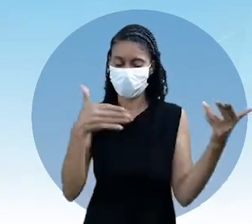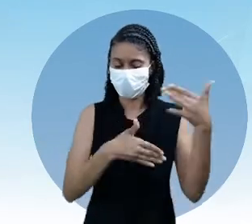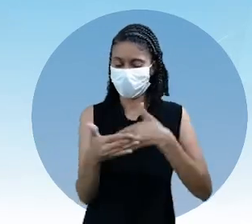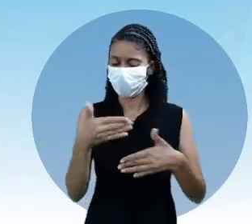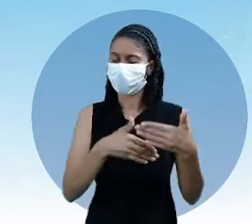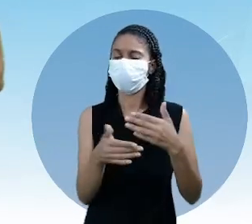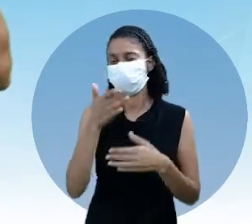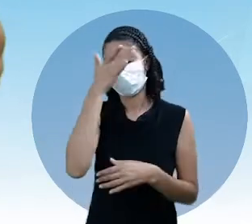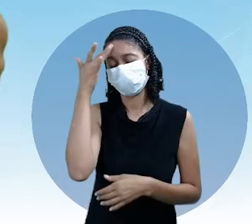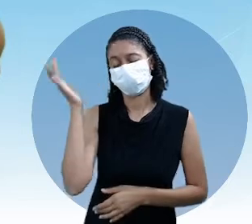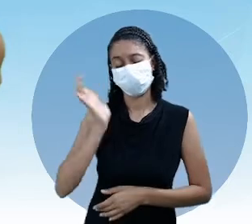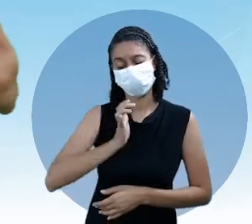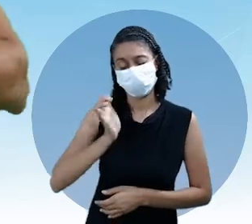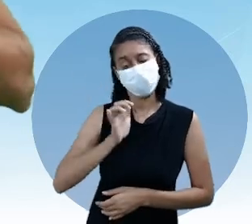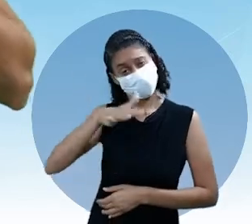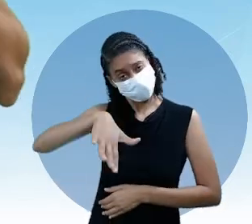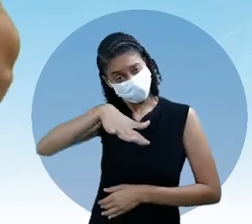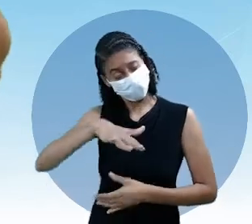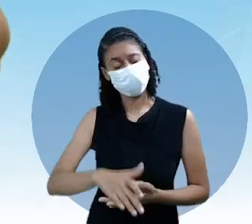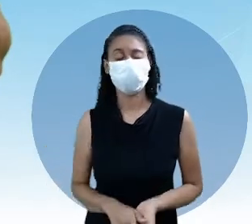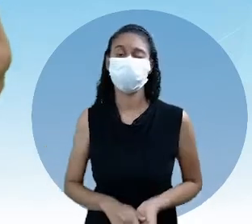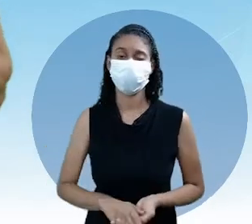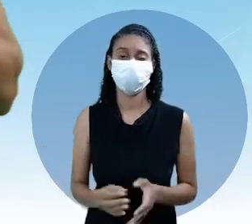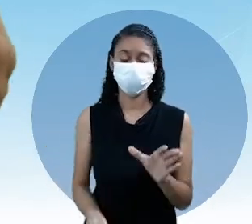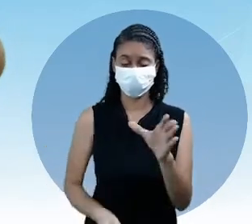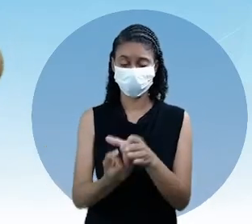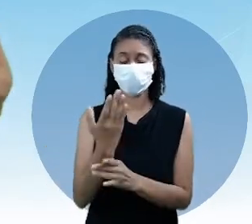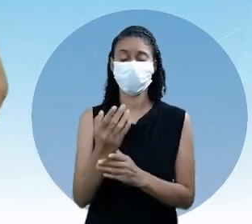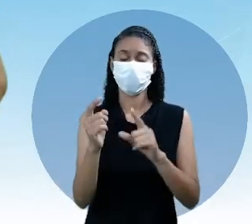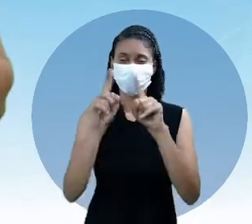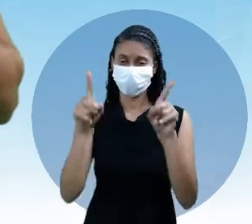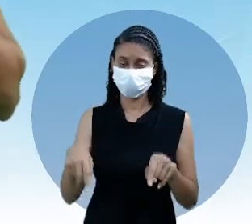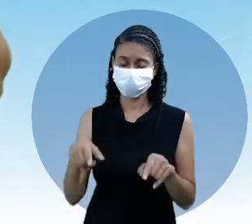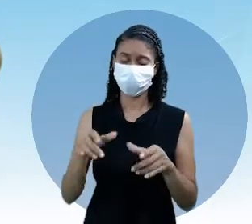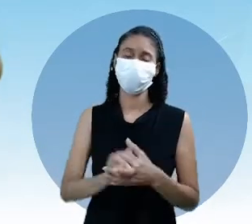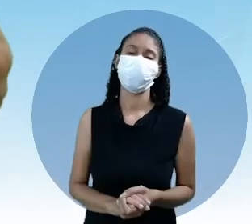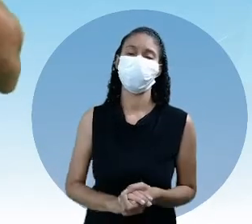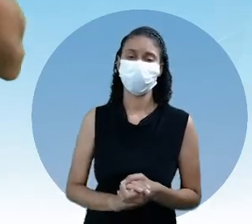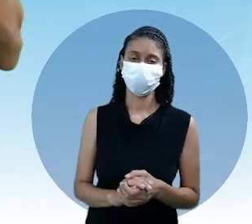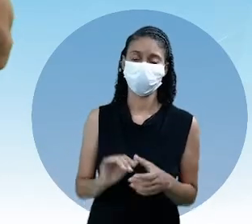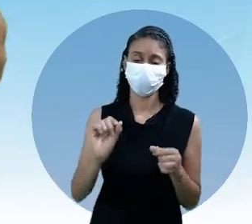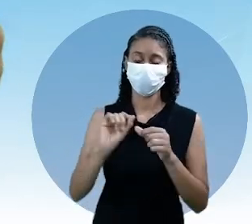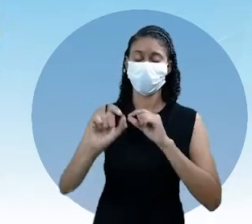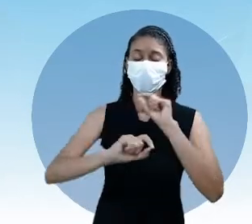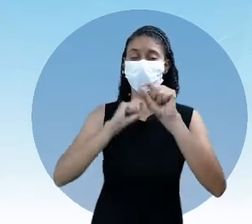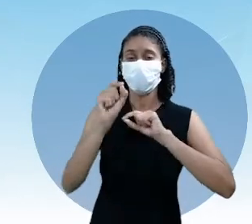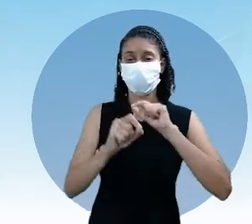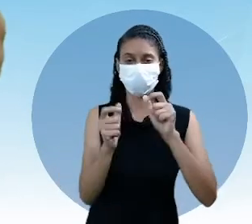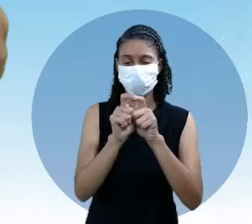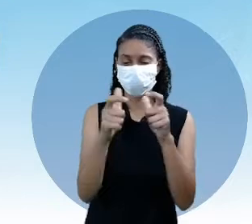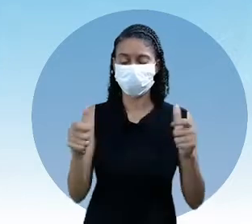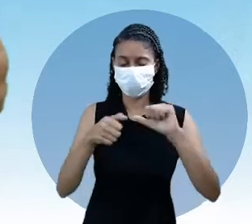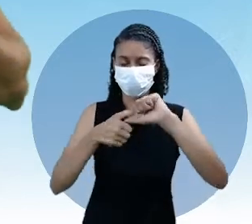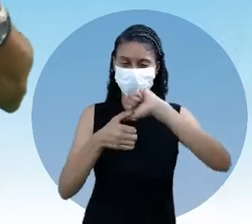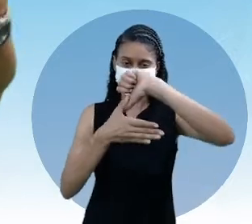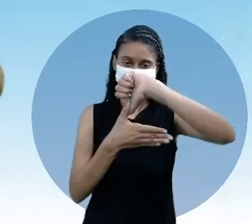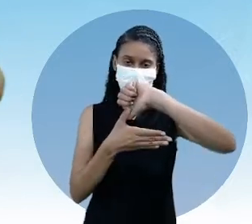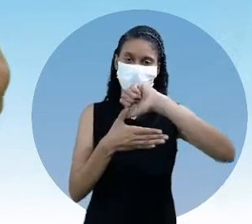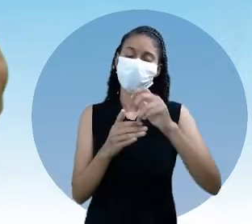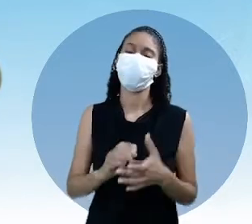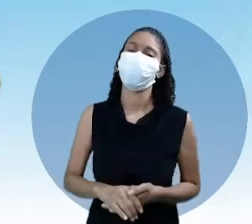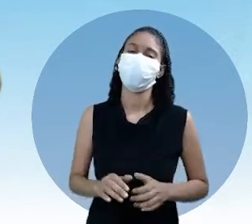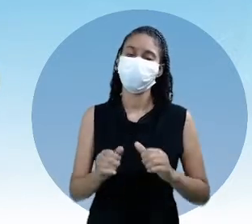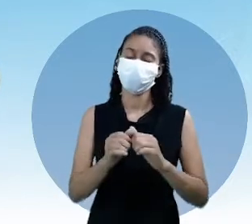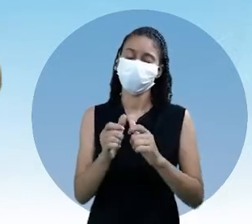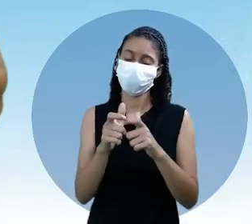elites locais, vão se construir projetos de se criar uma grande América, né, uma grande Colômbia,